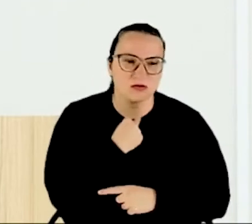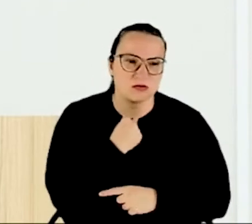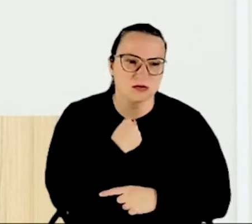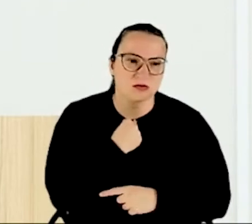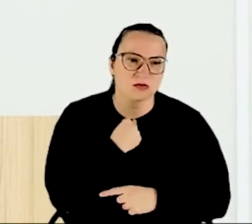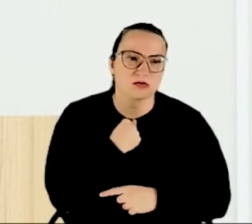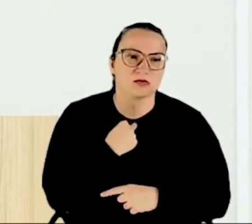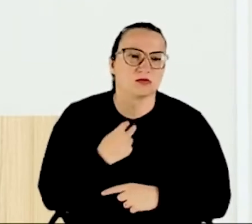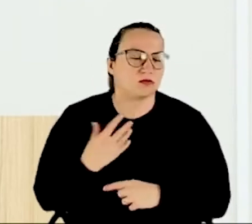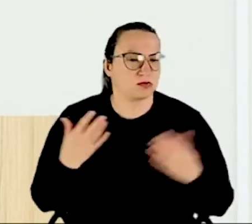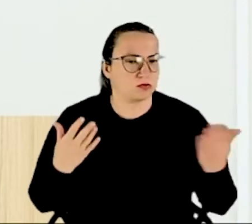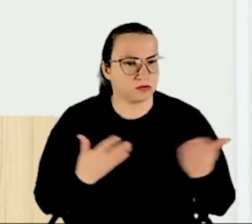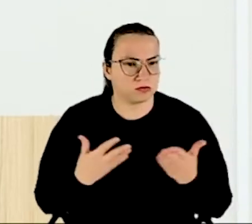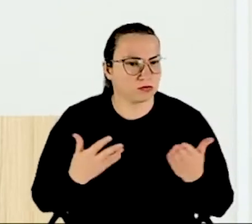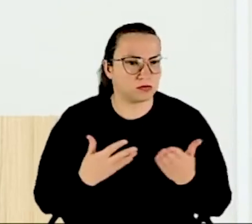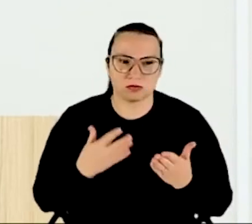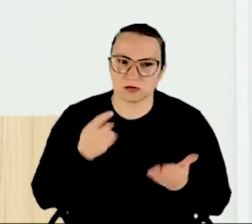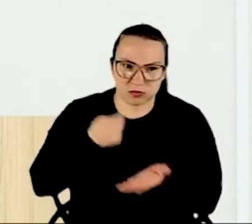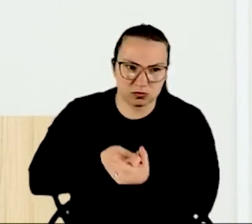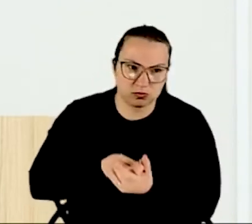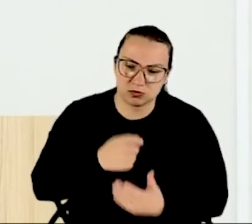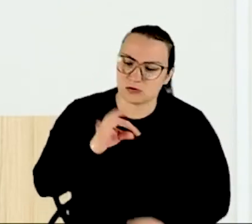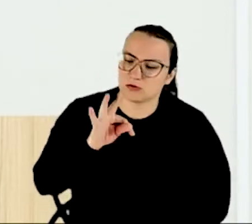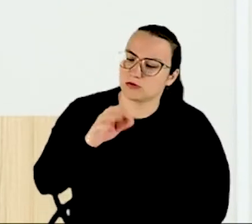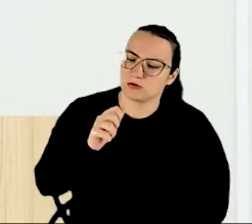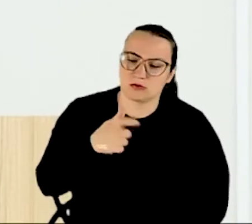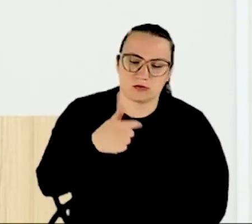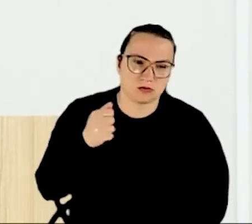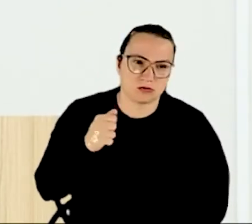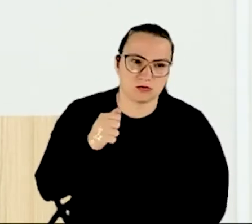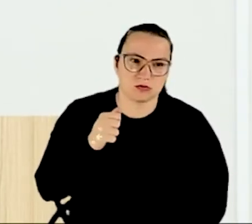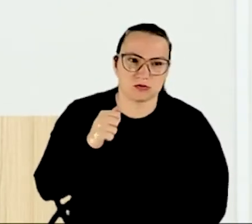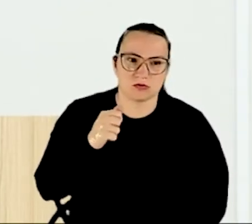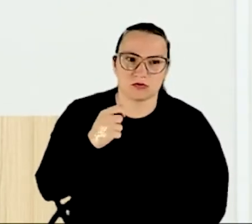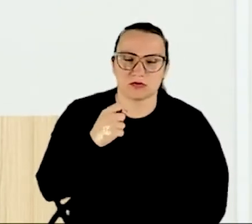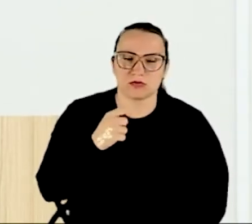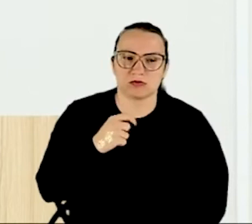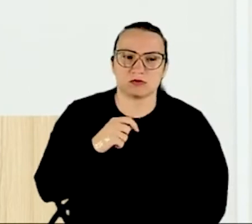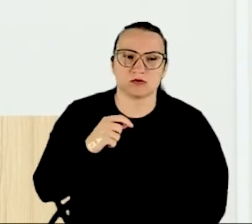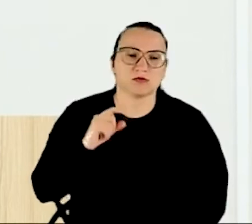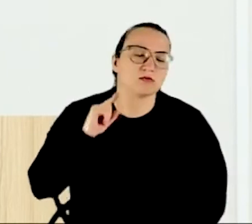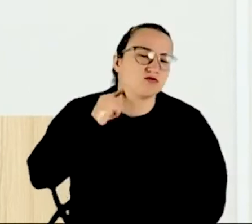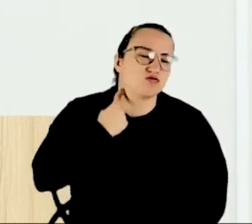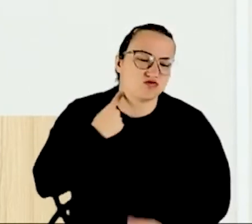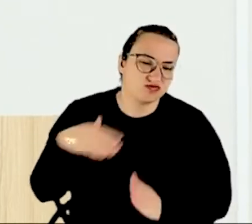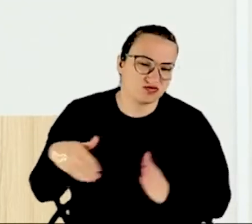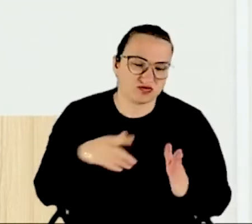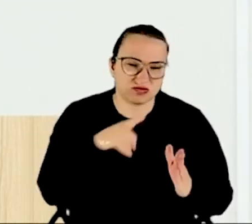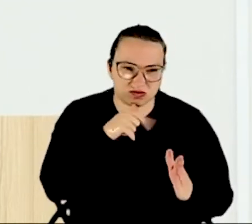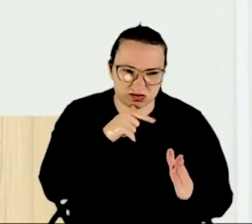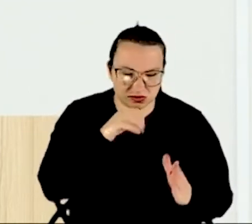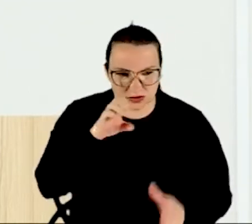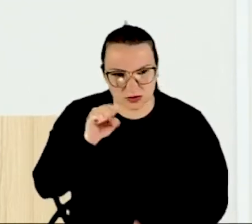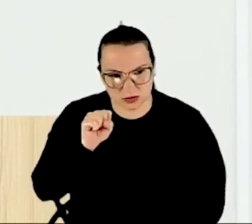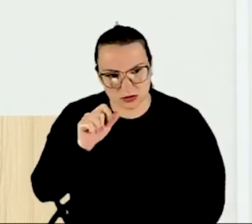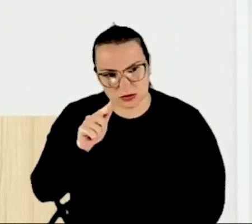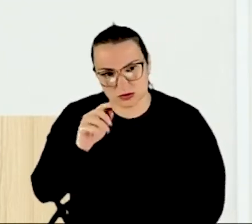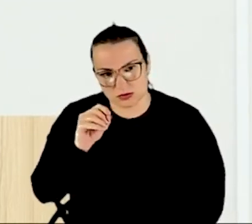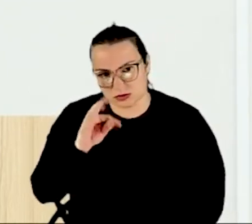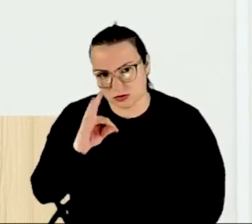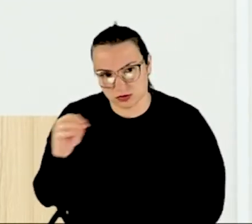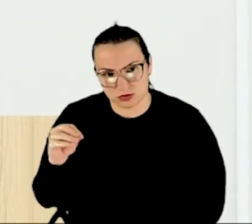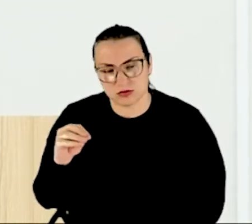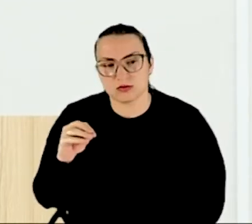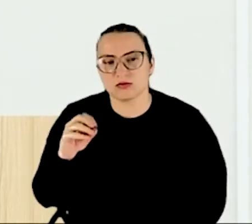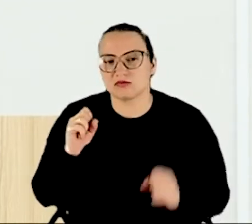nós não pagamos a taxa de esgoto, os 80% de taxa de esgoto de água. E a qualquer momento